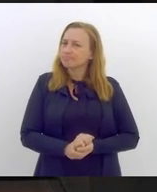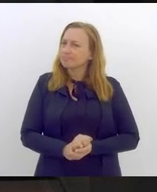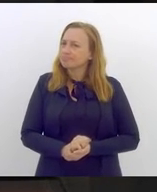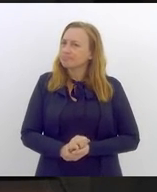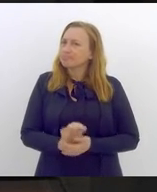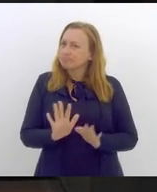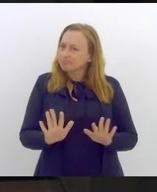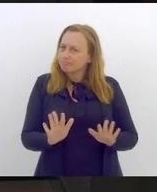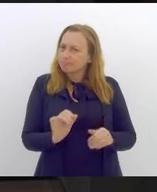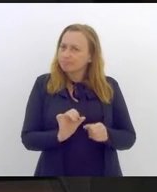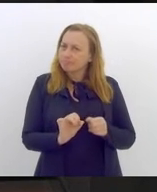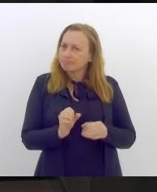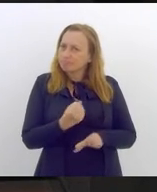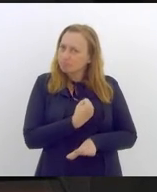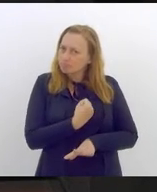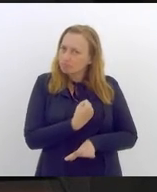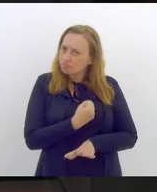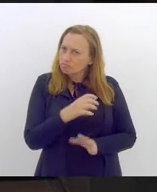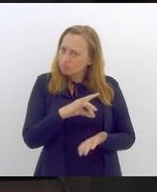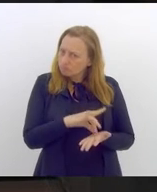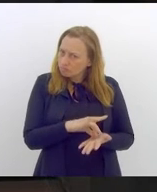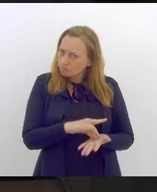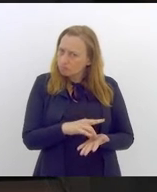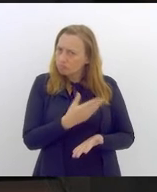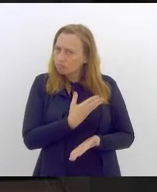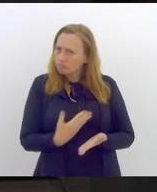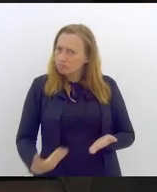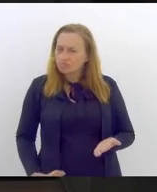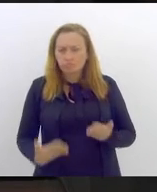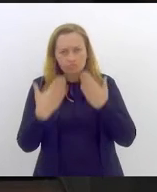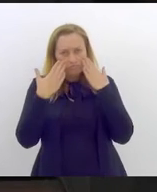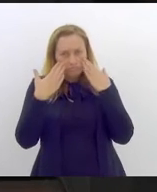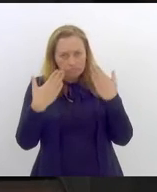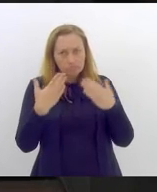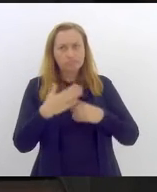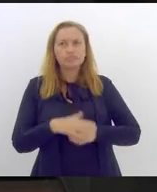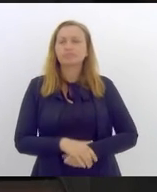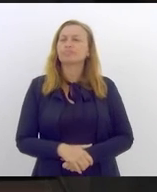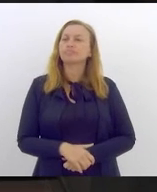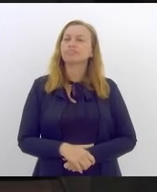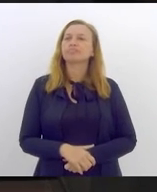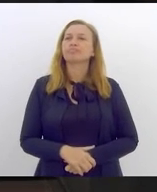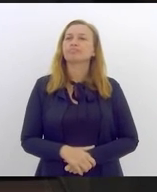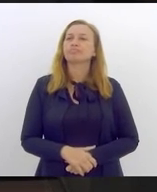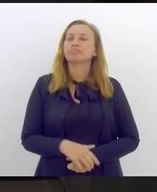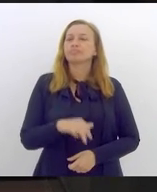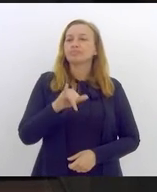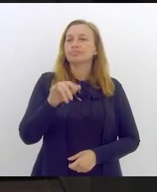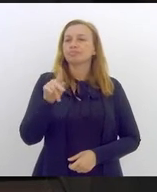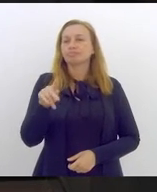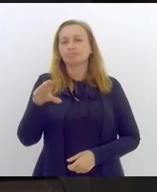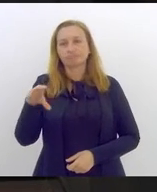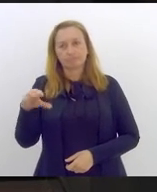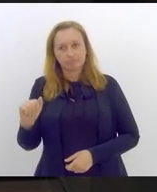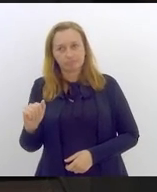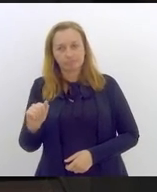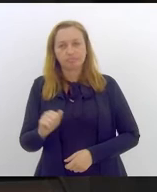não vamos fazer aqui os números oficiais que o governo apresentou o IPCA